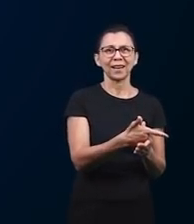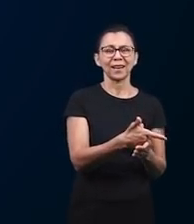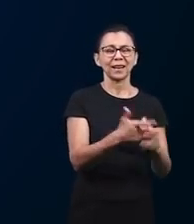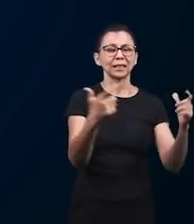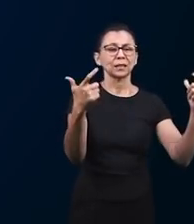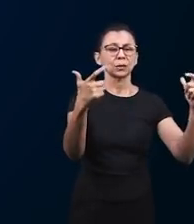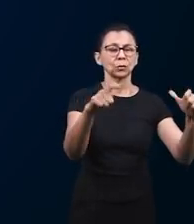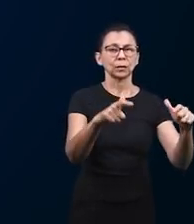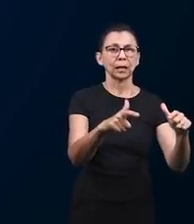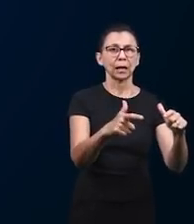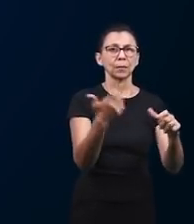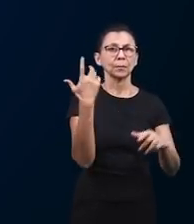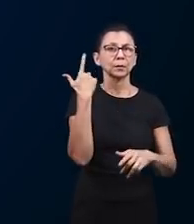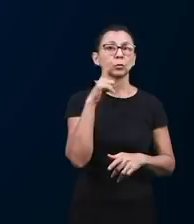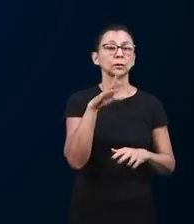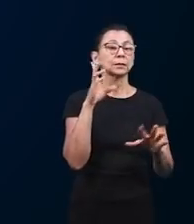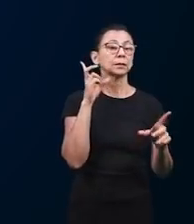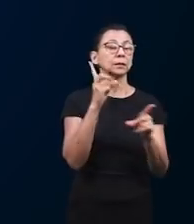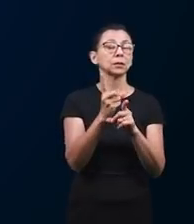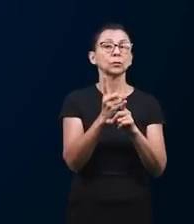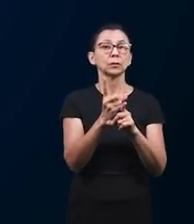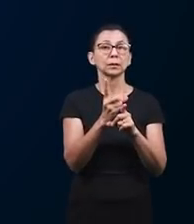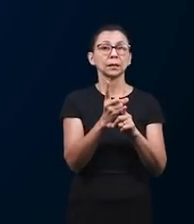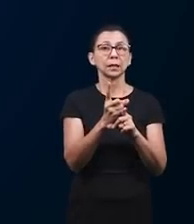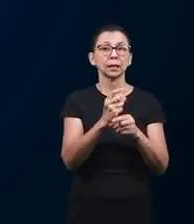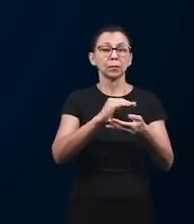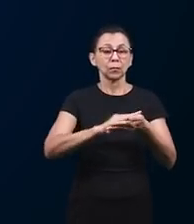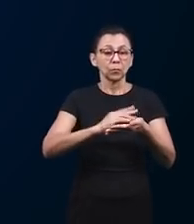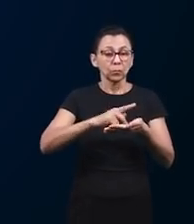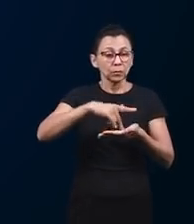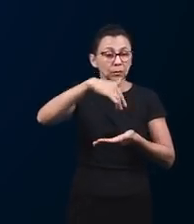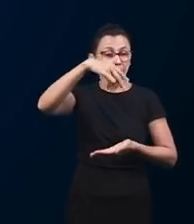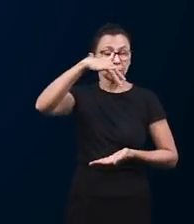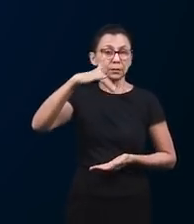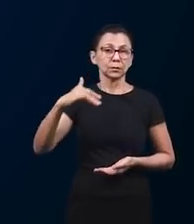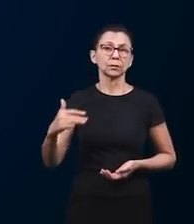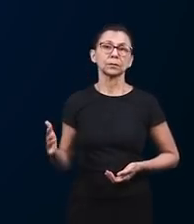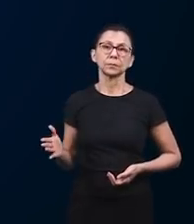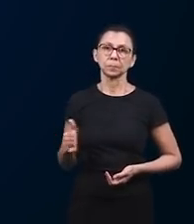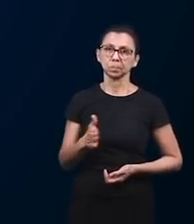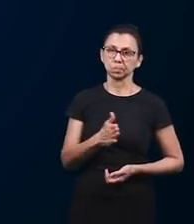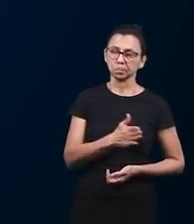tesouro, né? Então conosco também foi assim. Quando nós